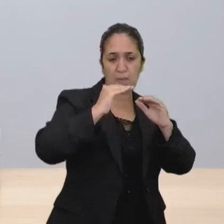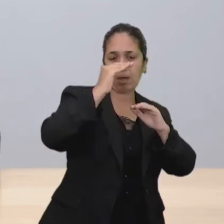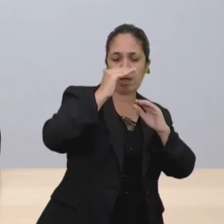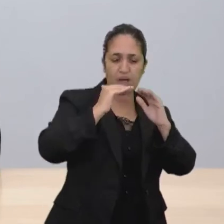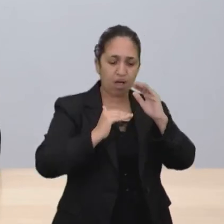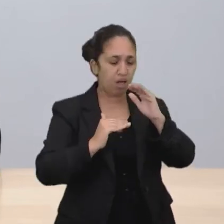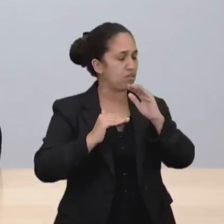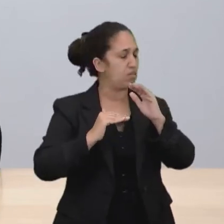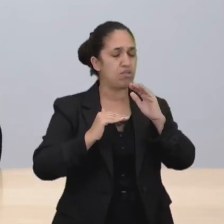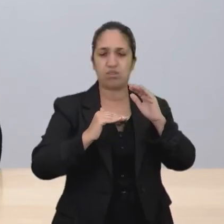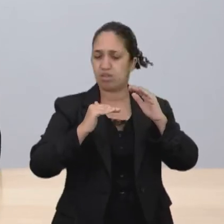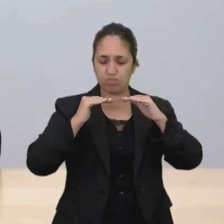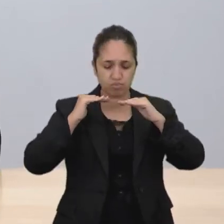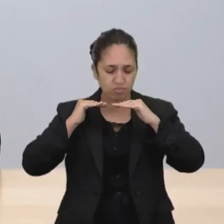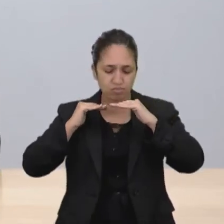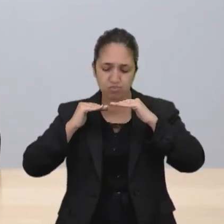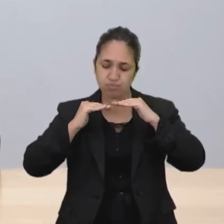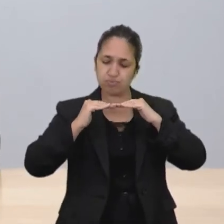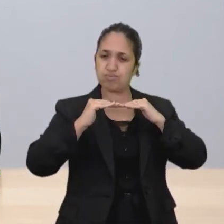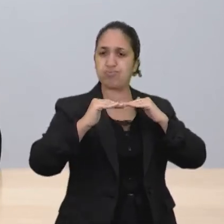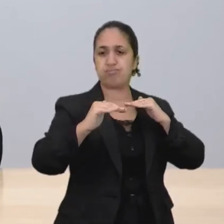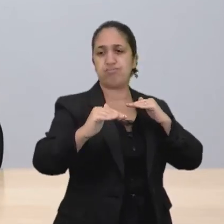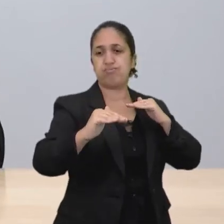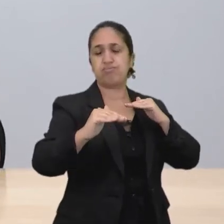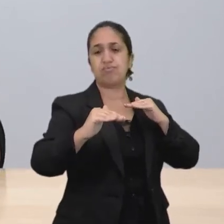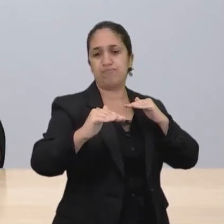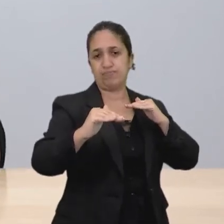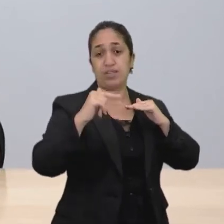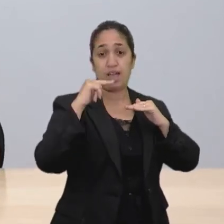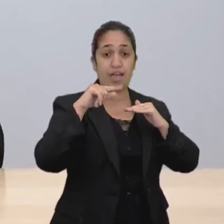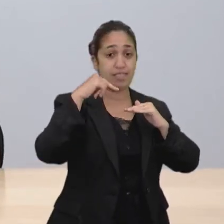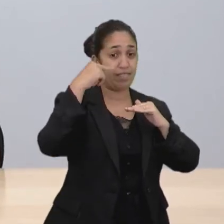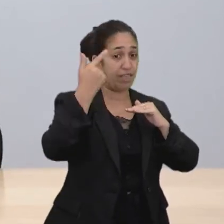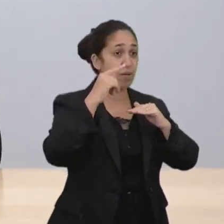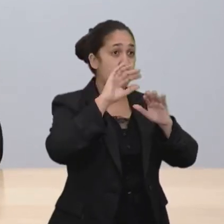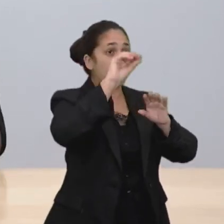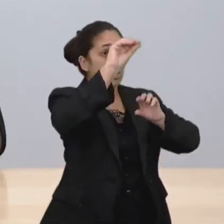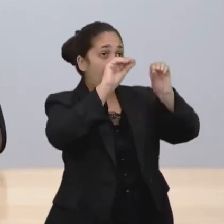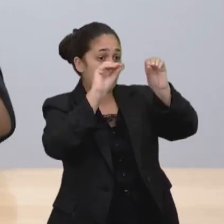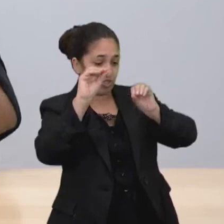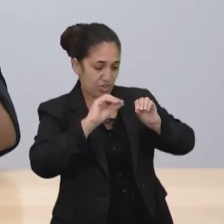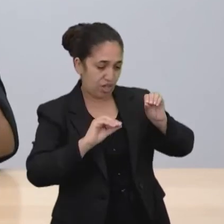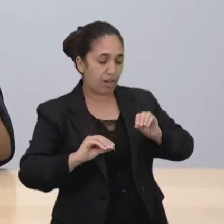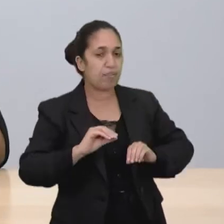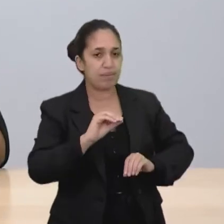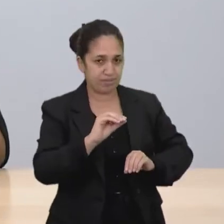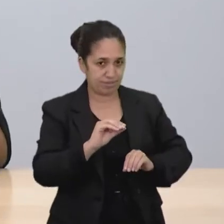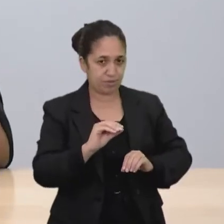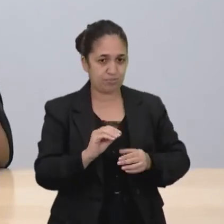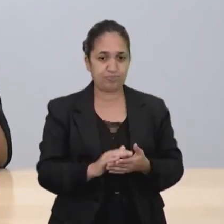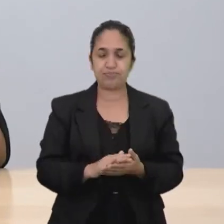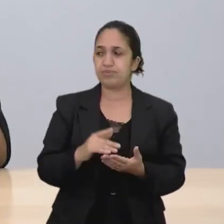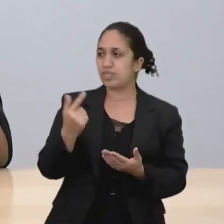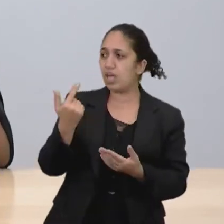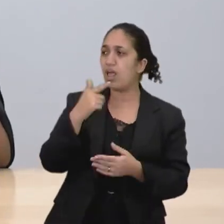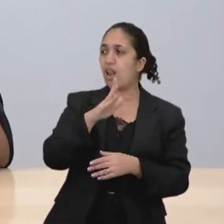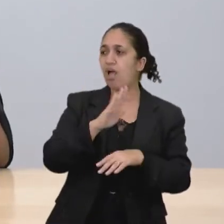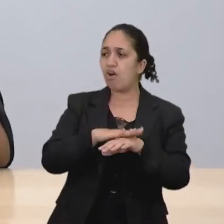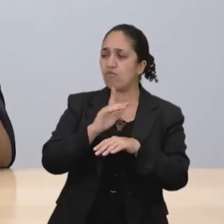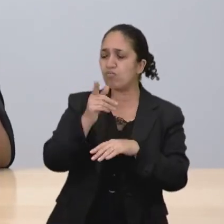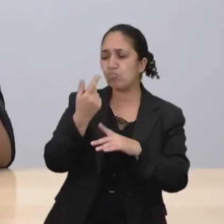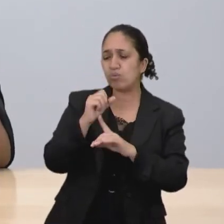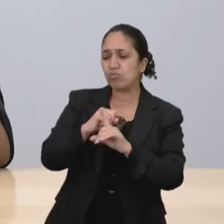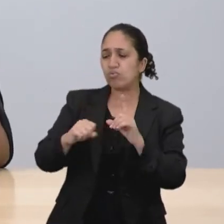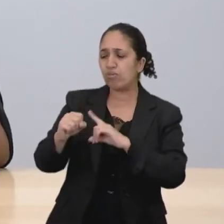de outro, que seja uma coisa bem legal. E aí vai entrar a diagramação, né? Que a gente fala. E se ele cumpre a sua função social,